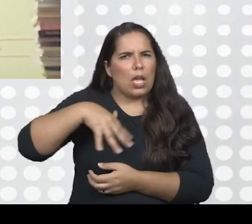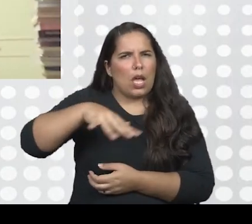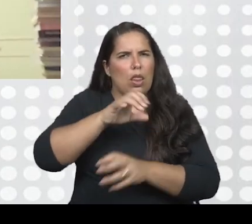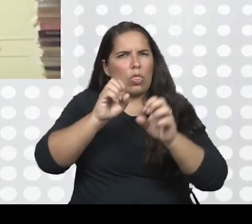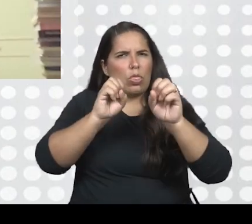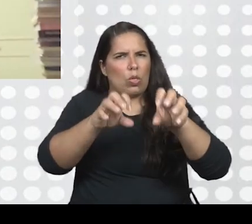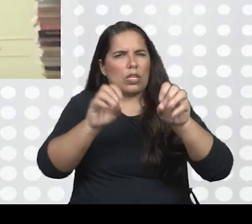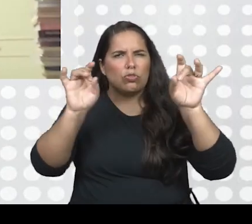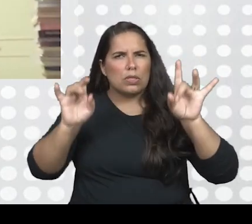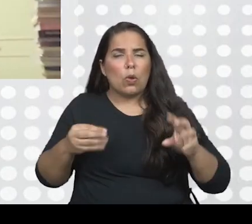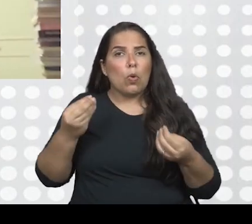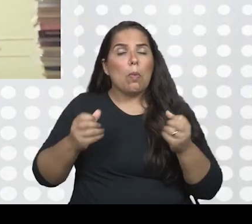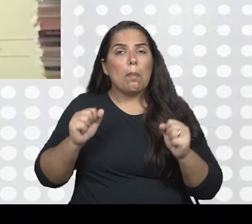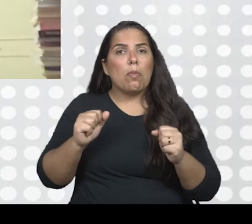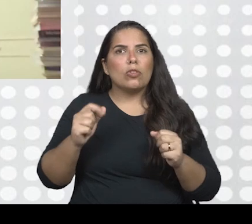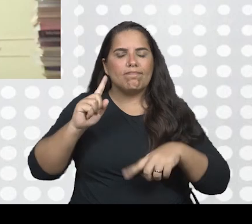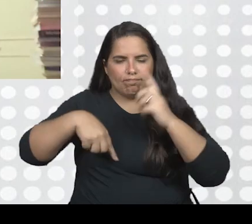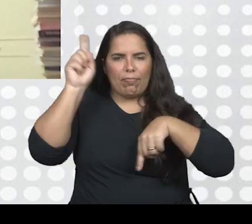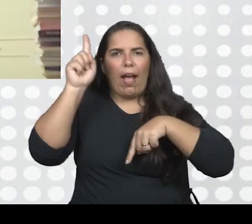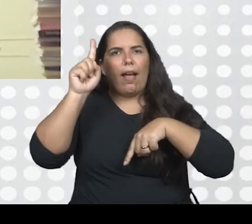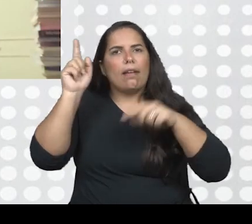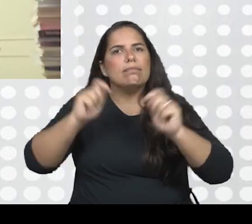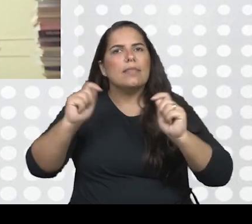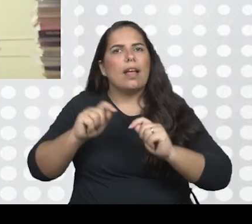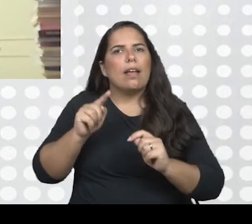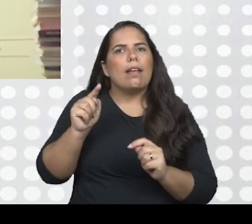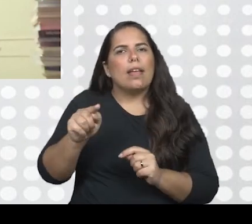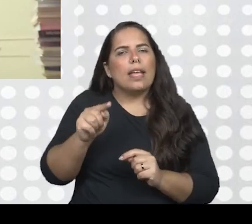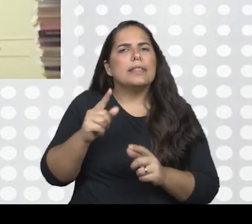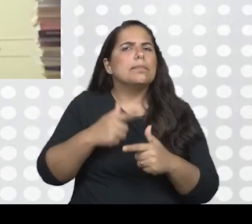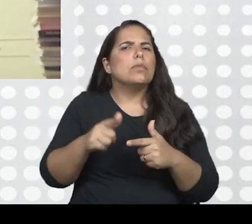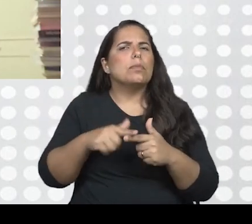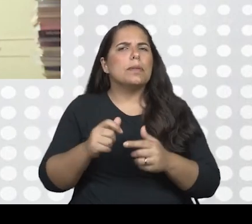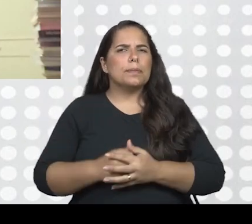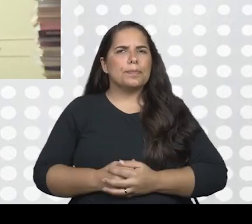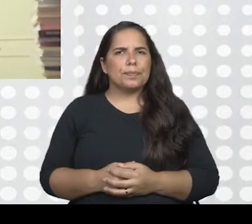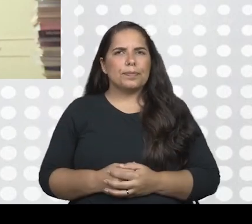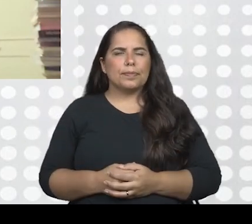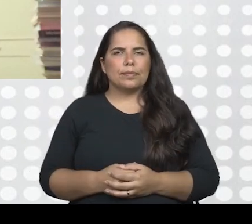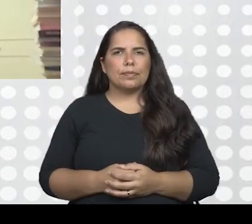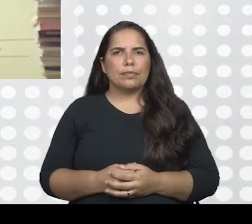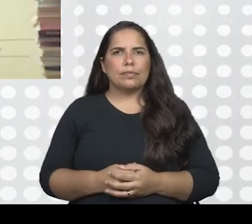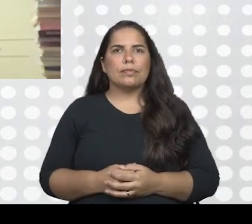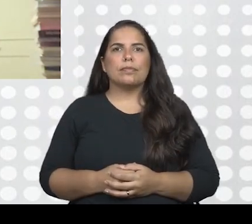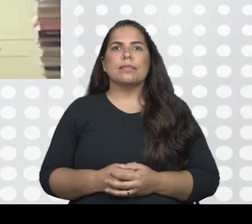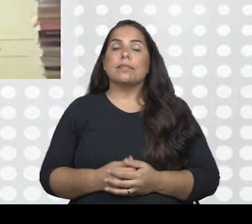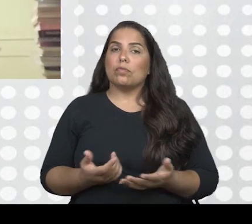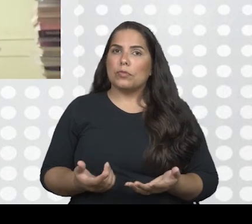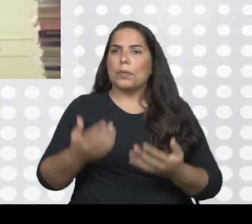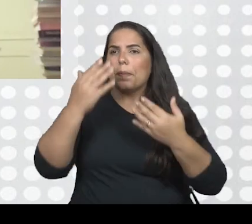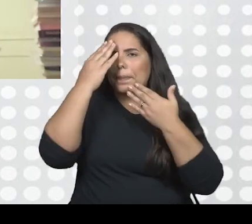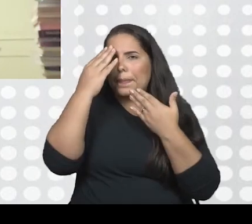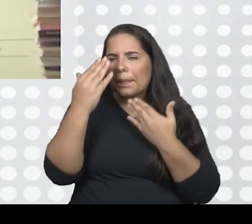educação especial, como a gente pode superar esse problema? Bem, Tainá, eu